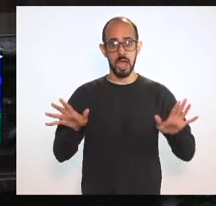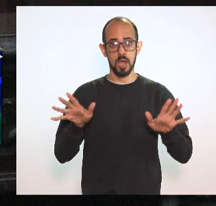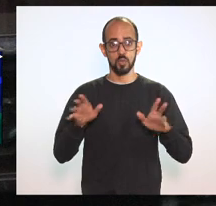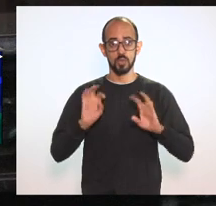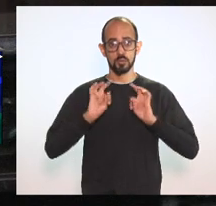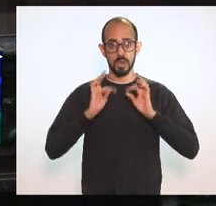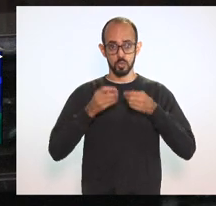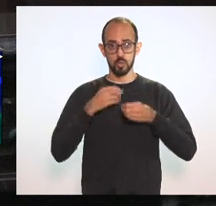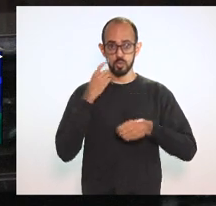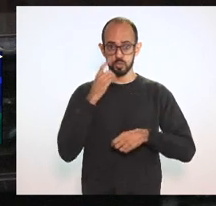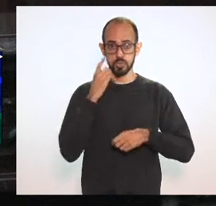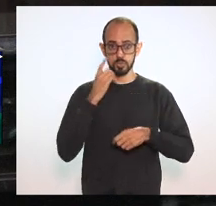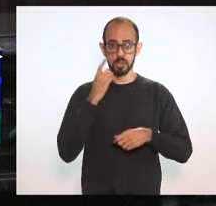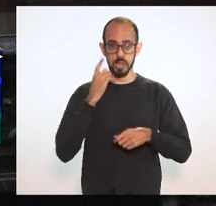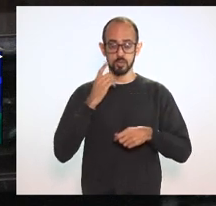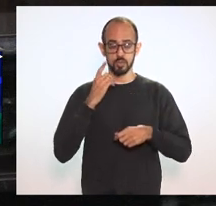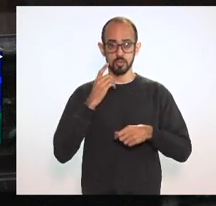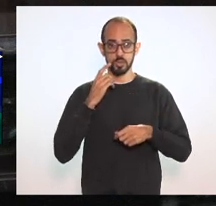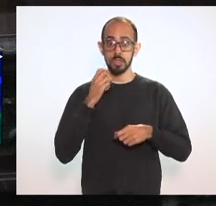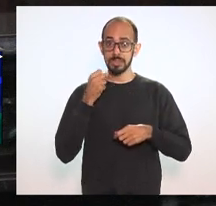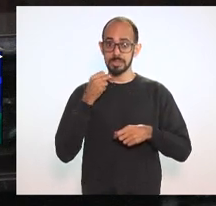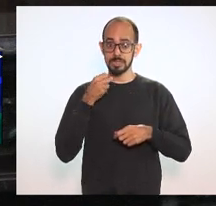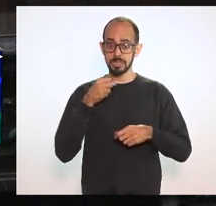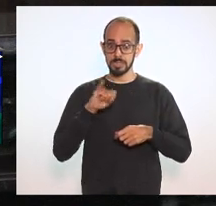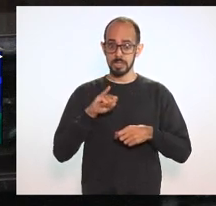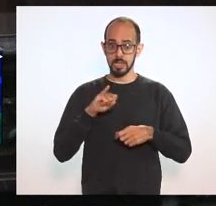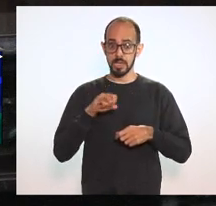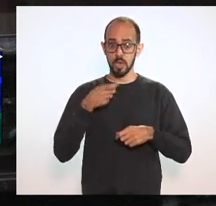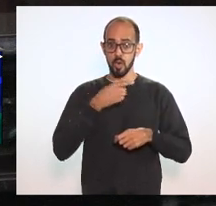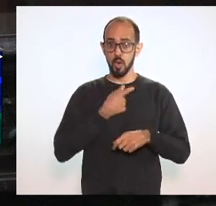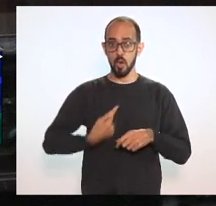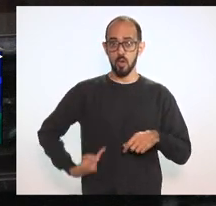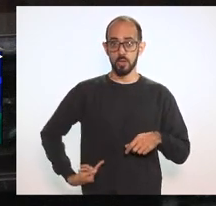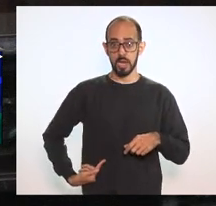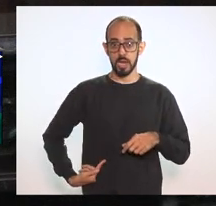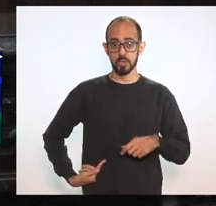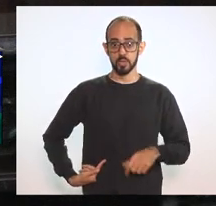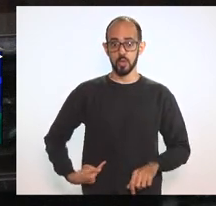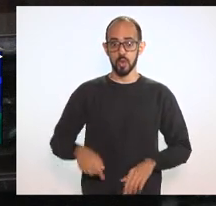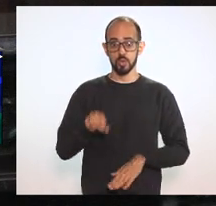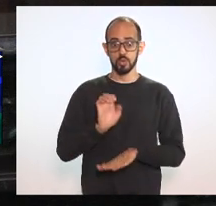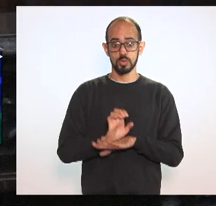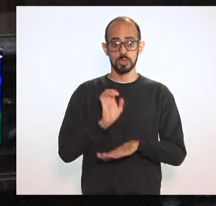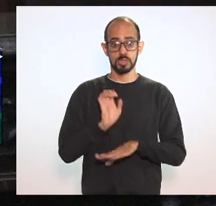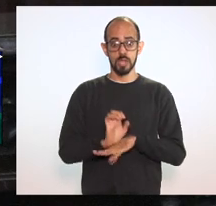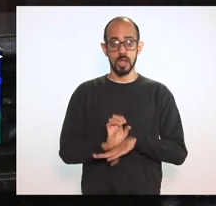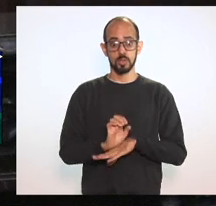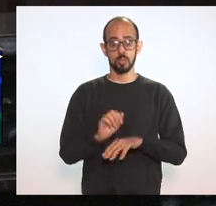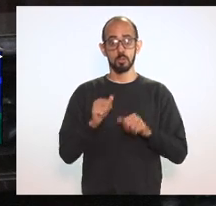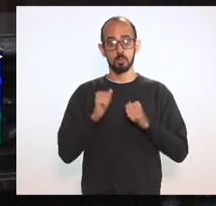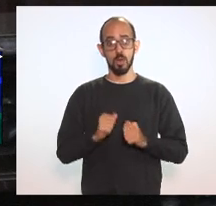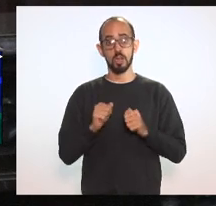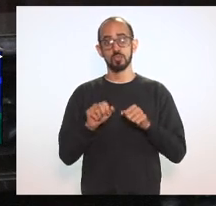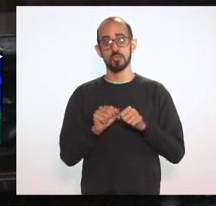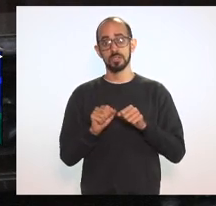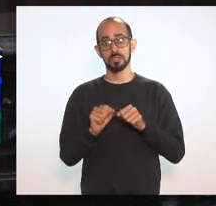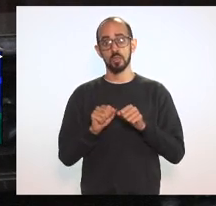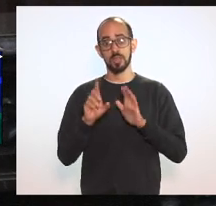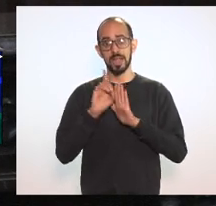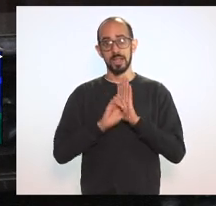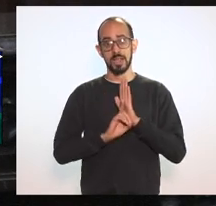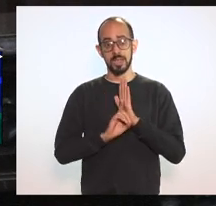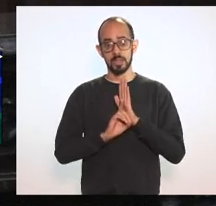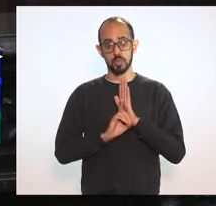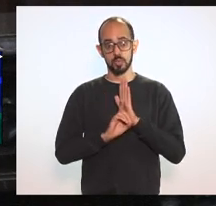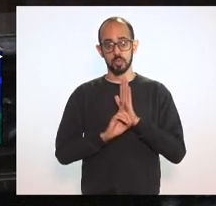deputados e deputadas uma vez que o governador do Estado poderia ter feito um decreto sem passar por aqui